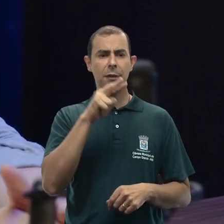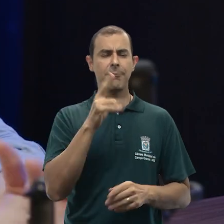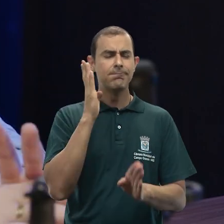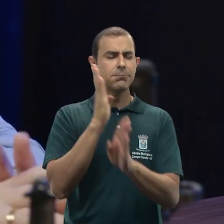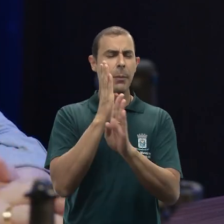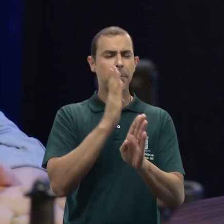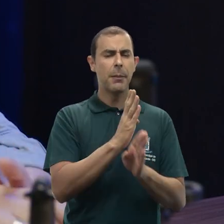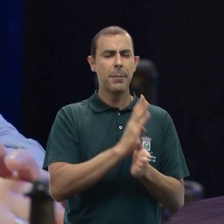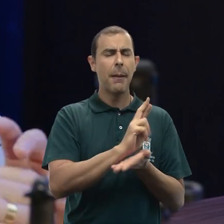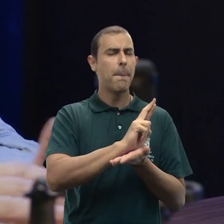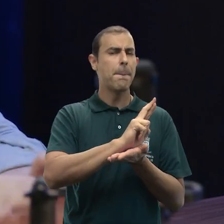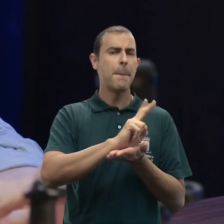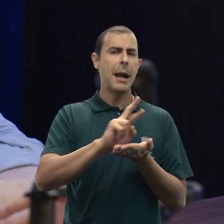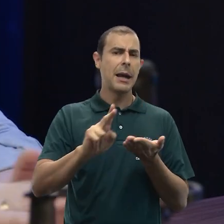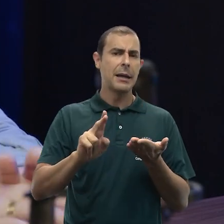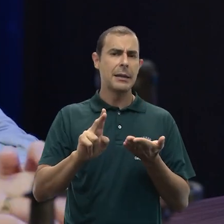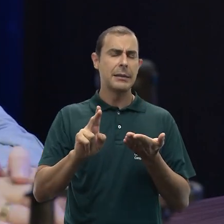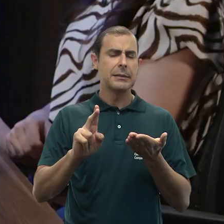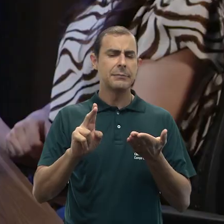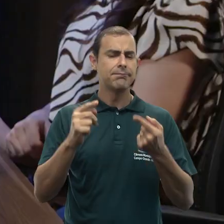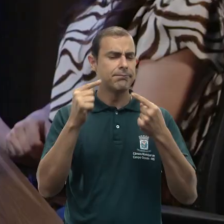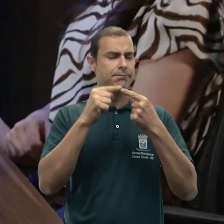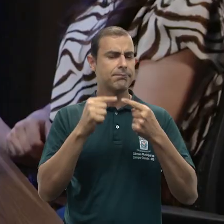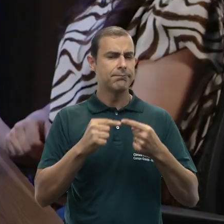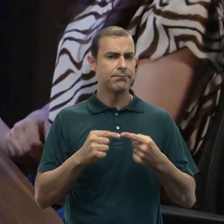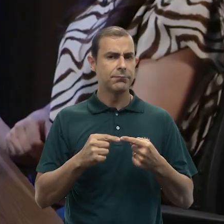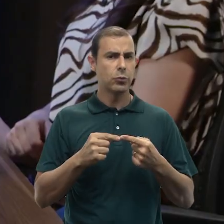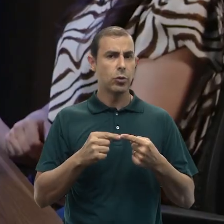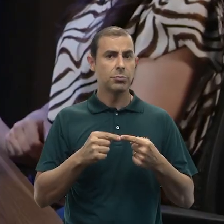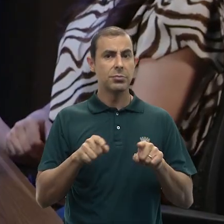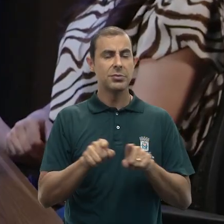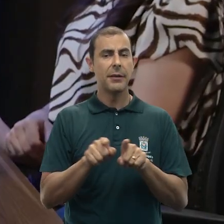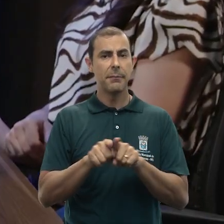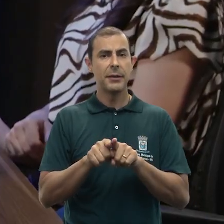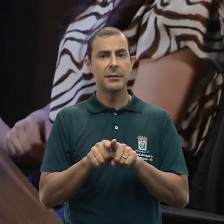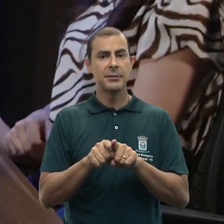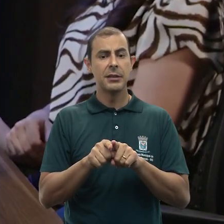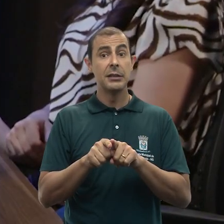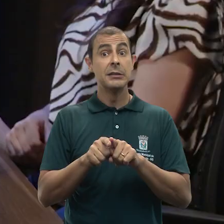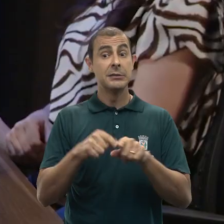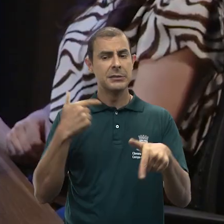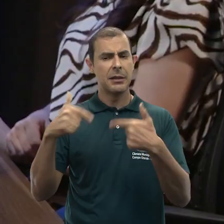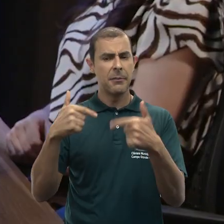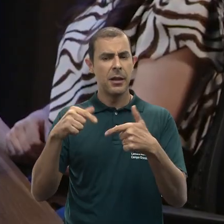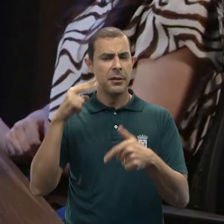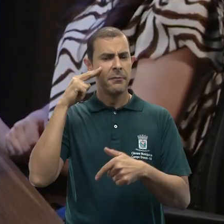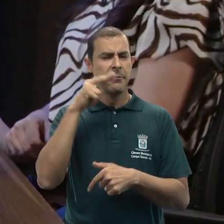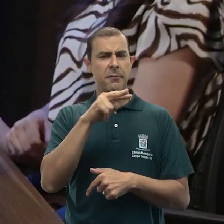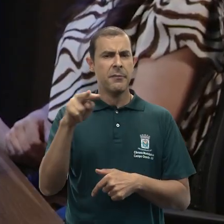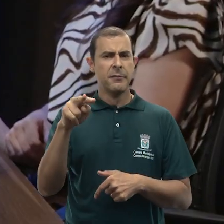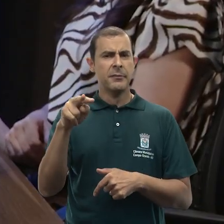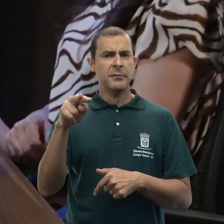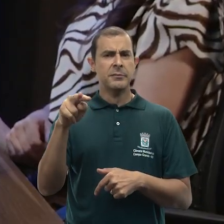inconsistências nessas, e do ponto de vista trabalhista também, muitos trabalhadores com condições